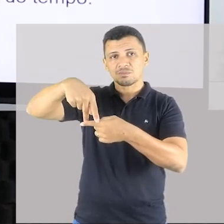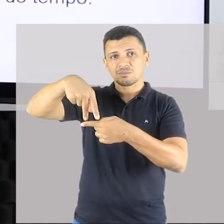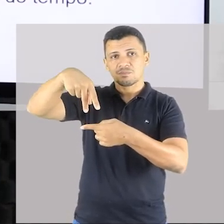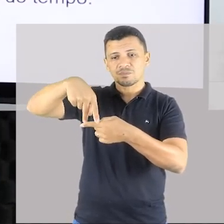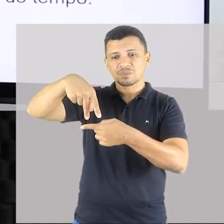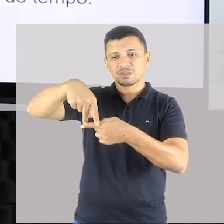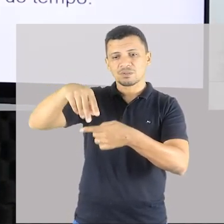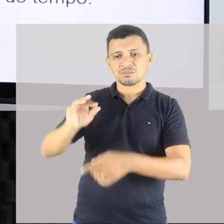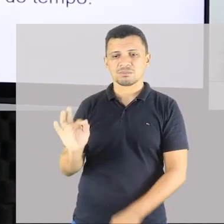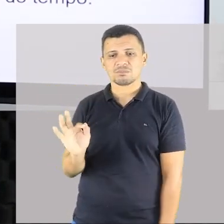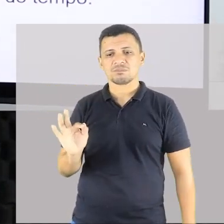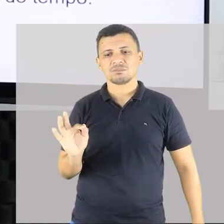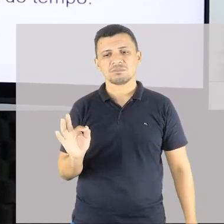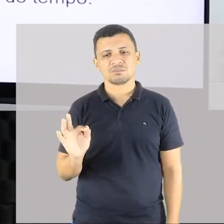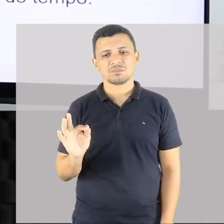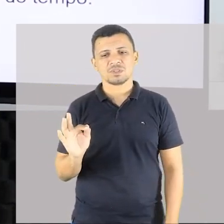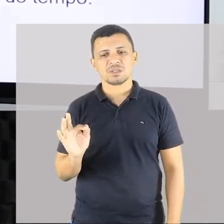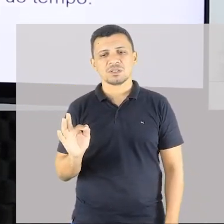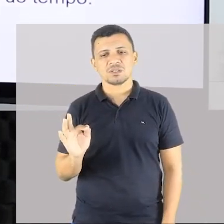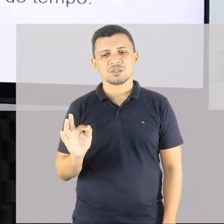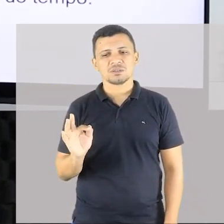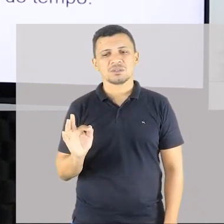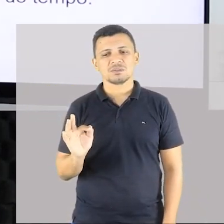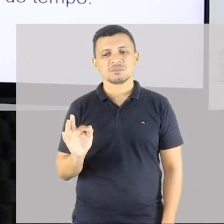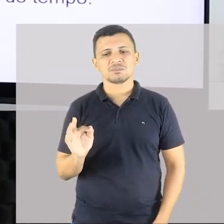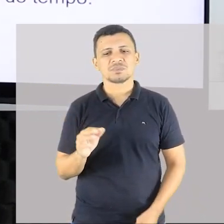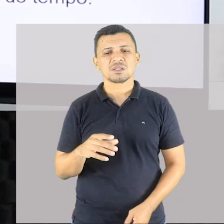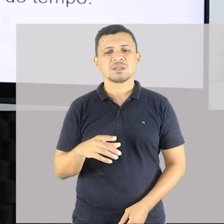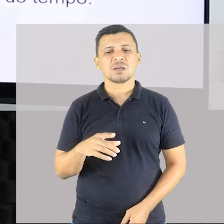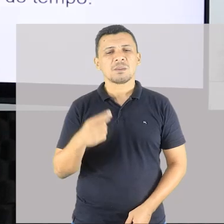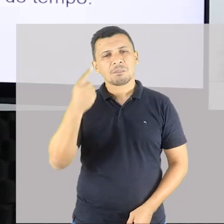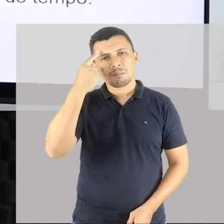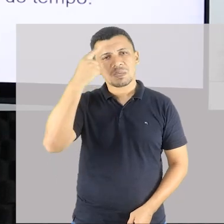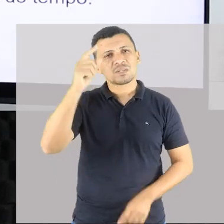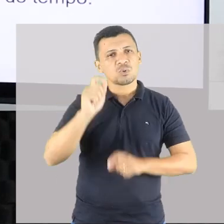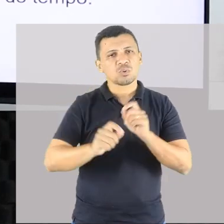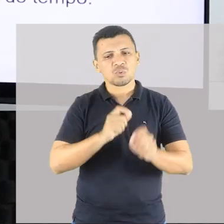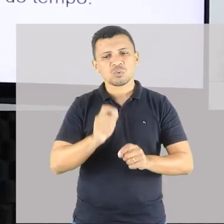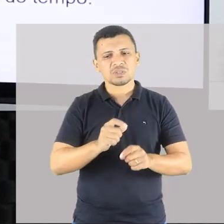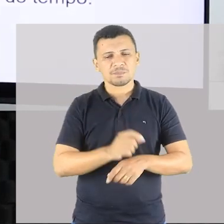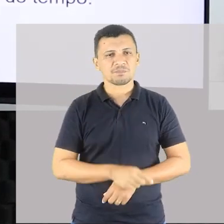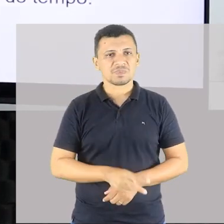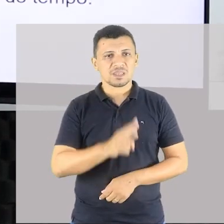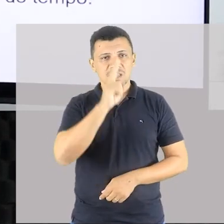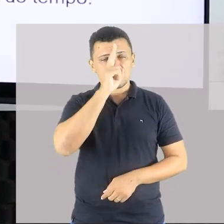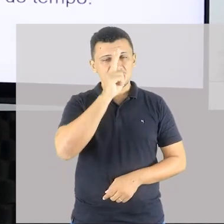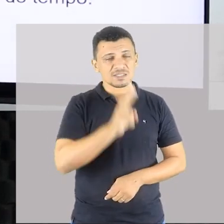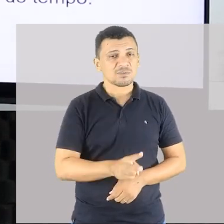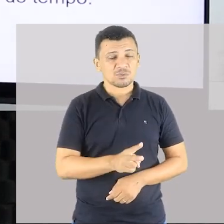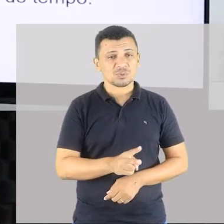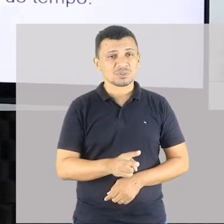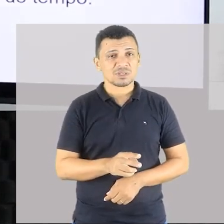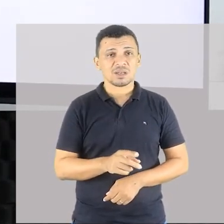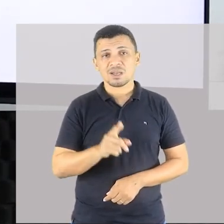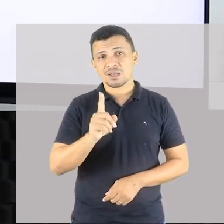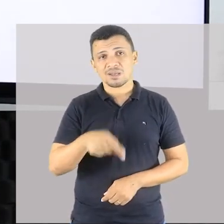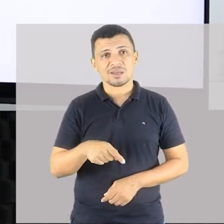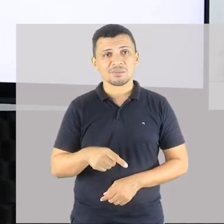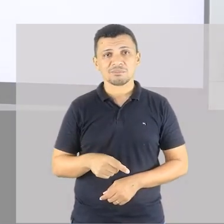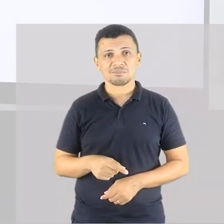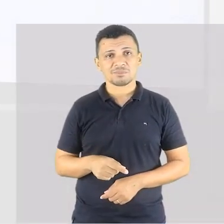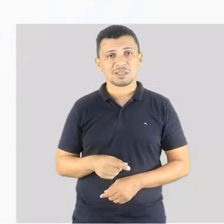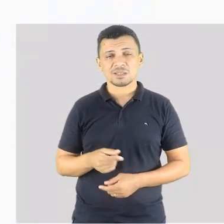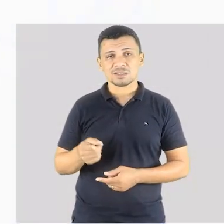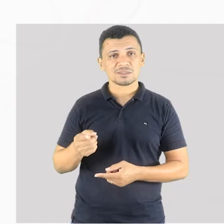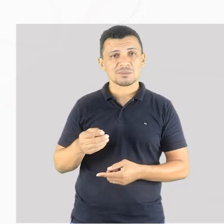Δφ. E dessa forma, ele concluiu que essa força eletromotriz é dada por essa razão. Tá bem